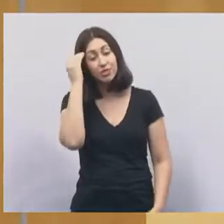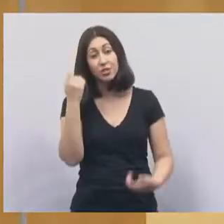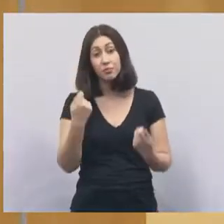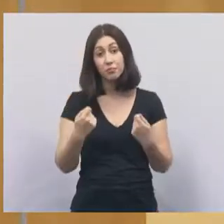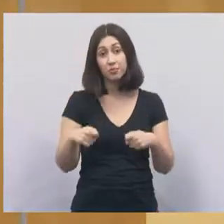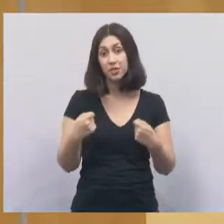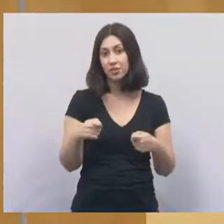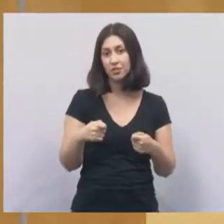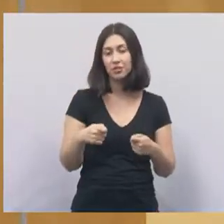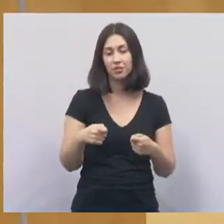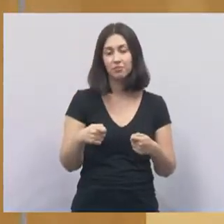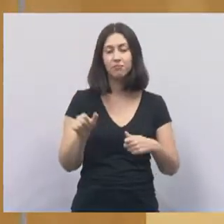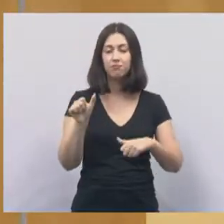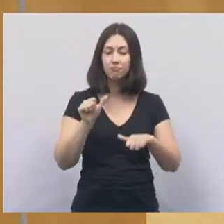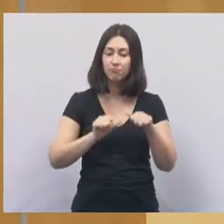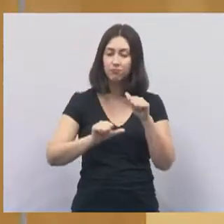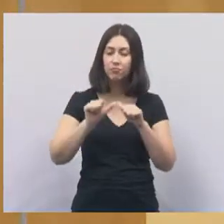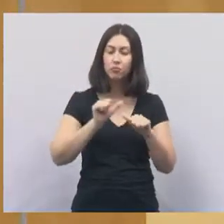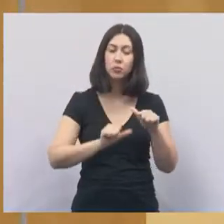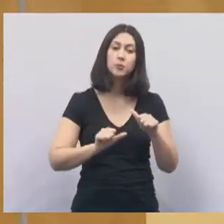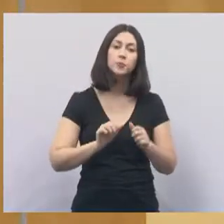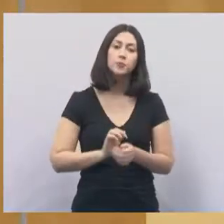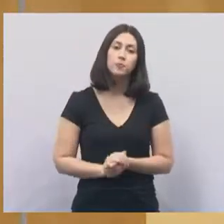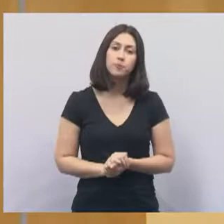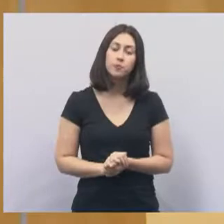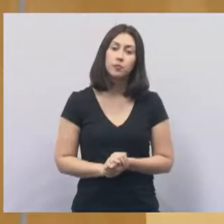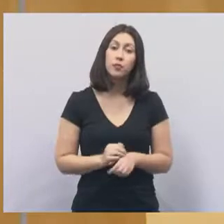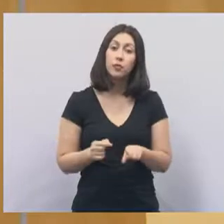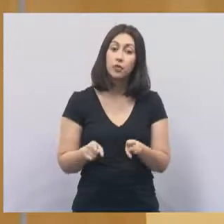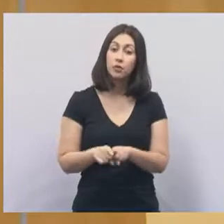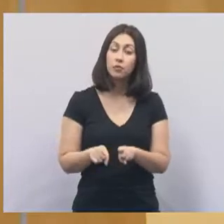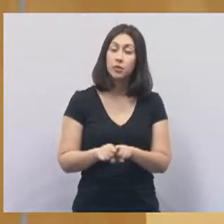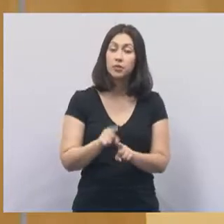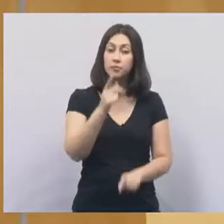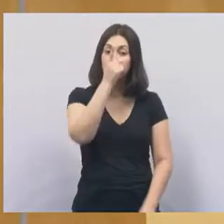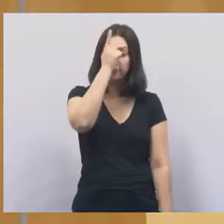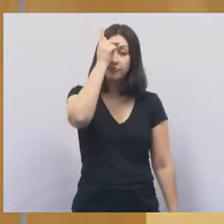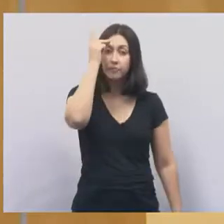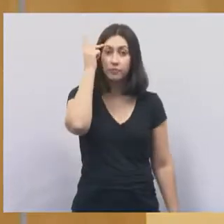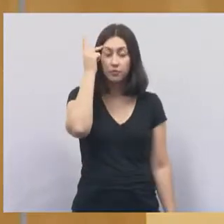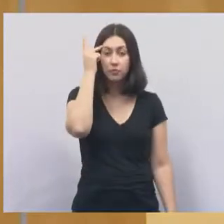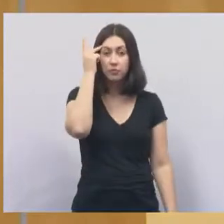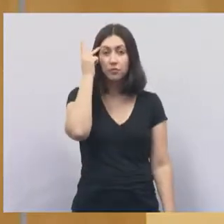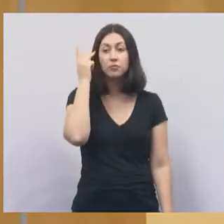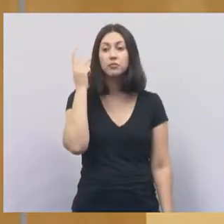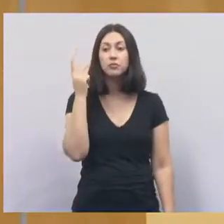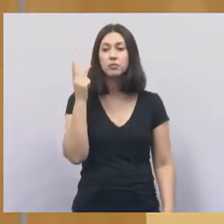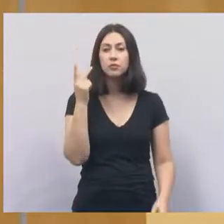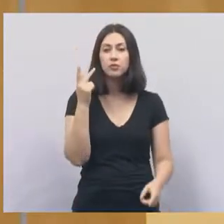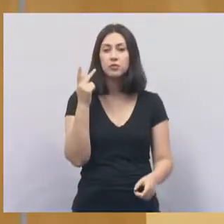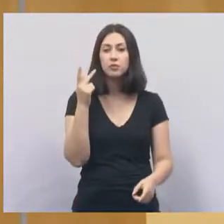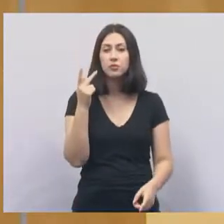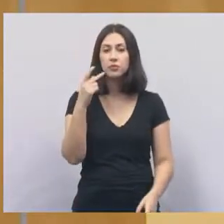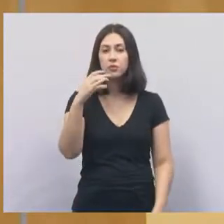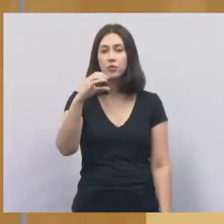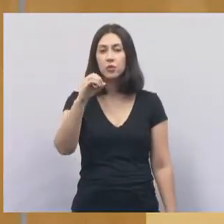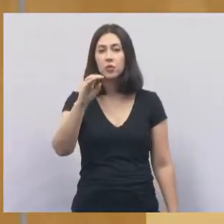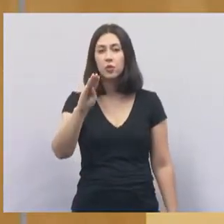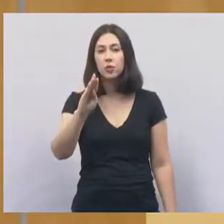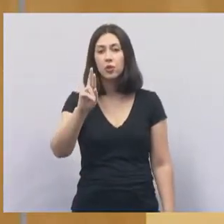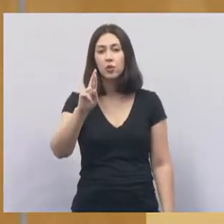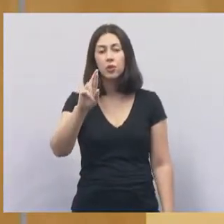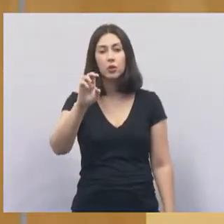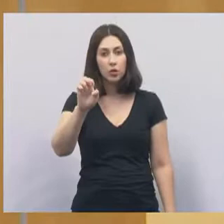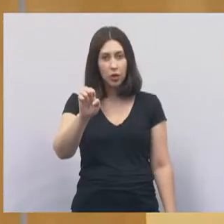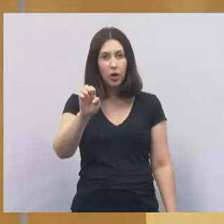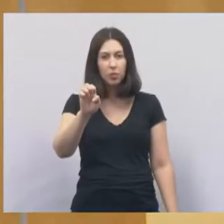não é esse o caminho outra as pessoas que queimam aqueles fios de cobre para